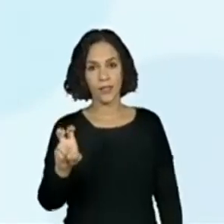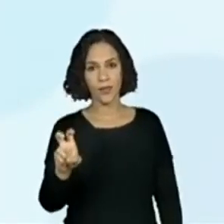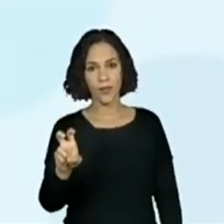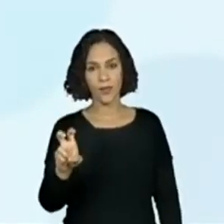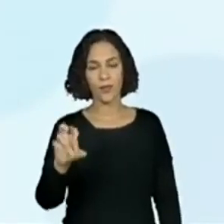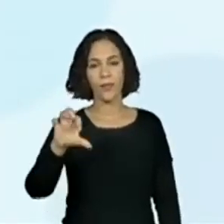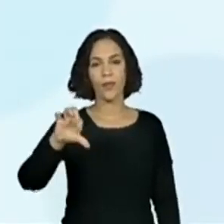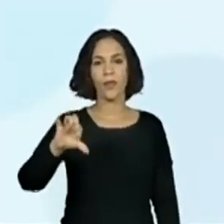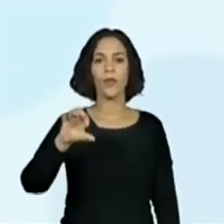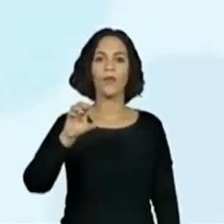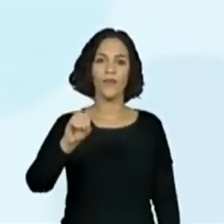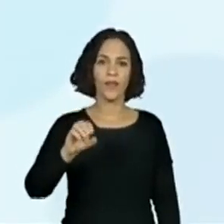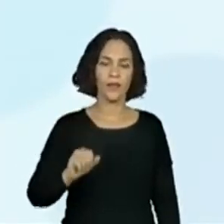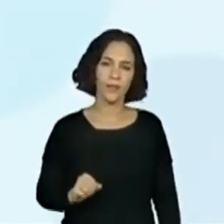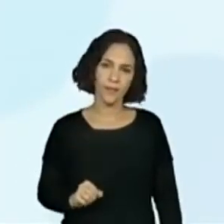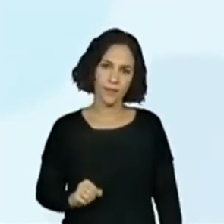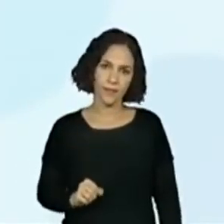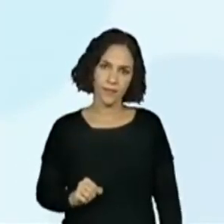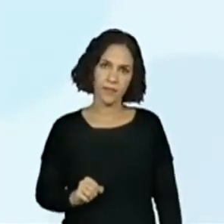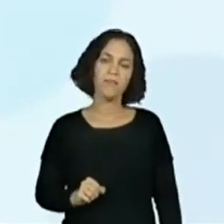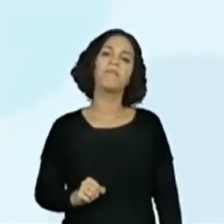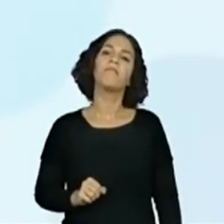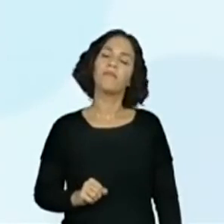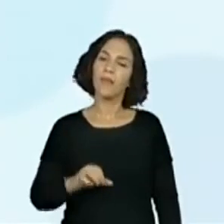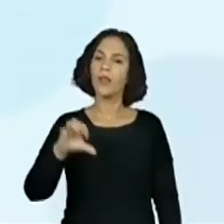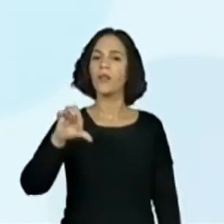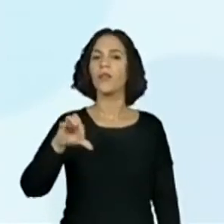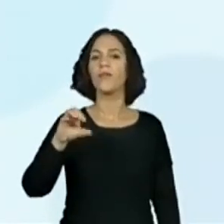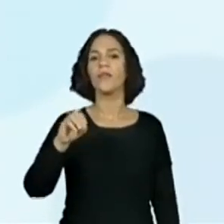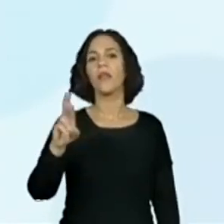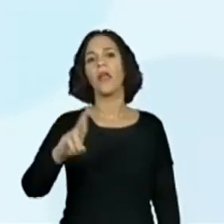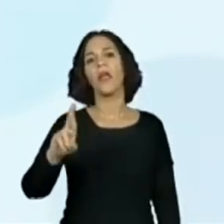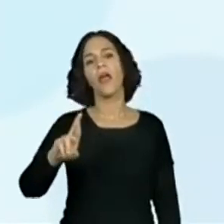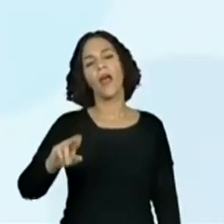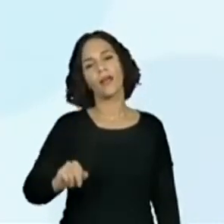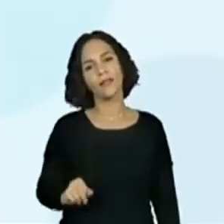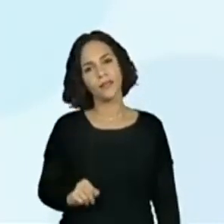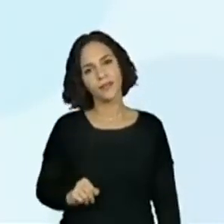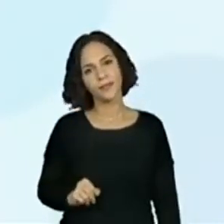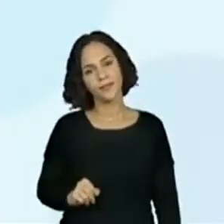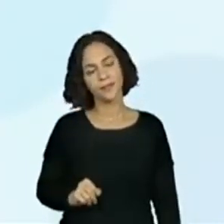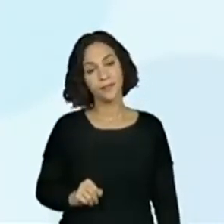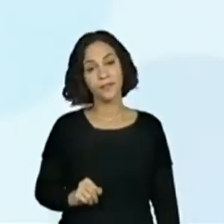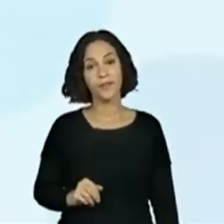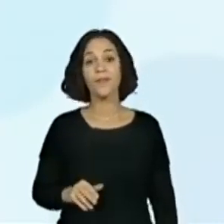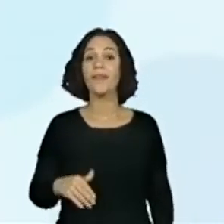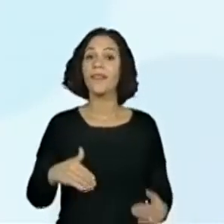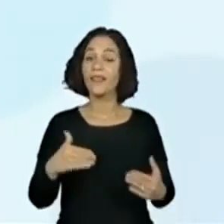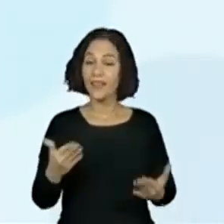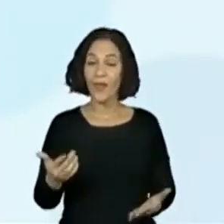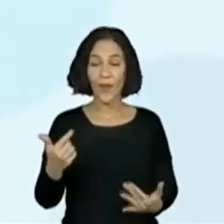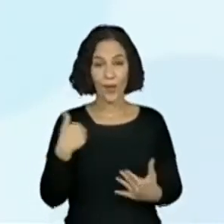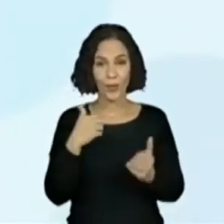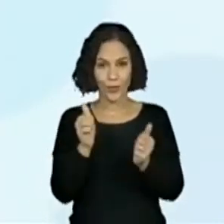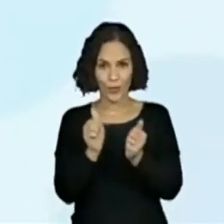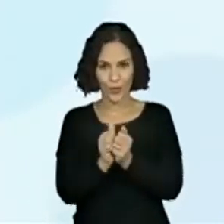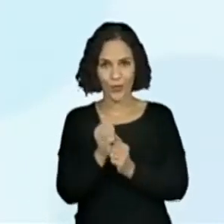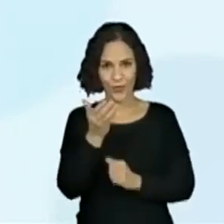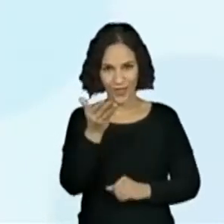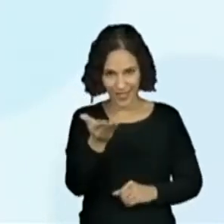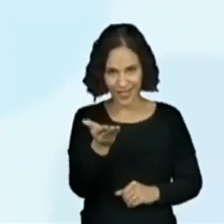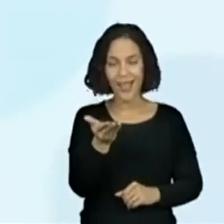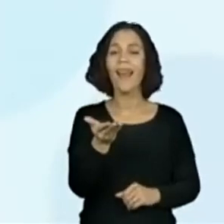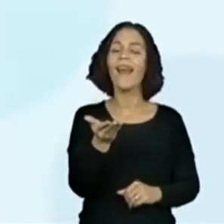85, 90. R$90 o Caio tem. Olha só, e quando a professora fez isso junto com vocês,